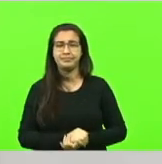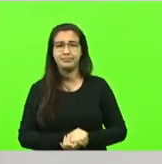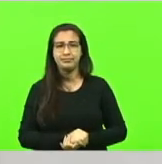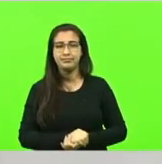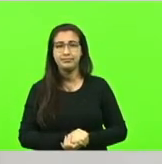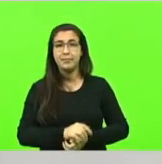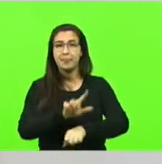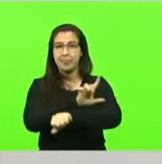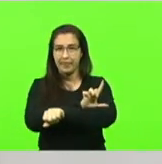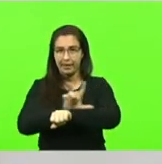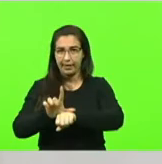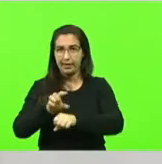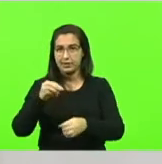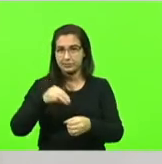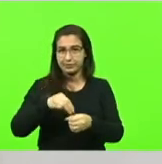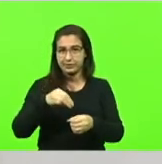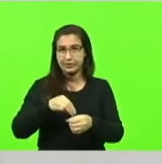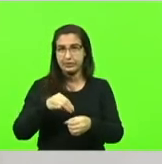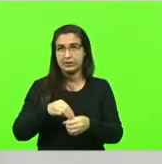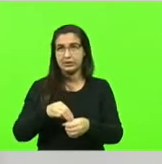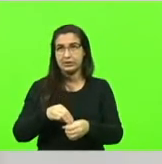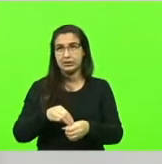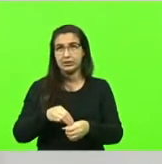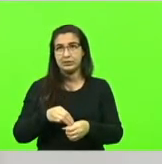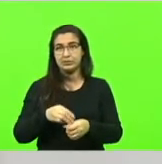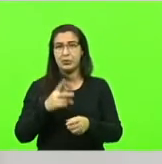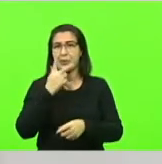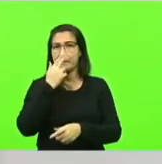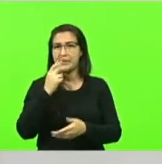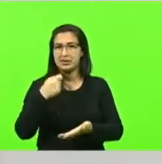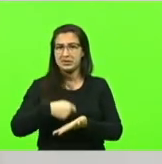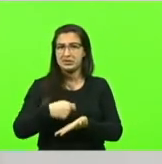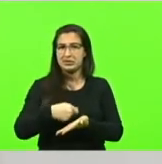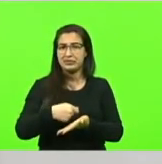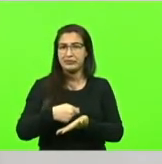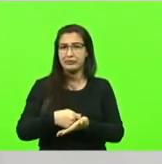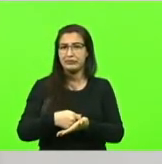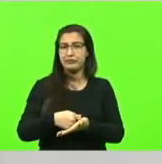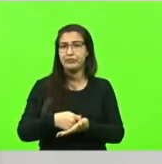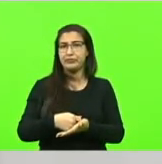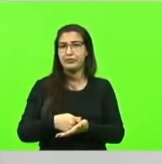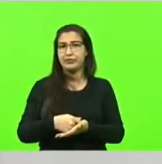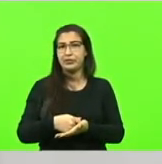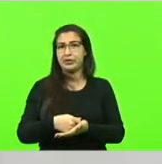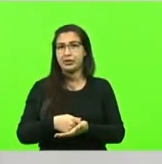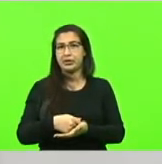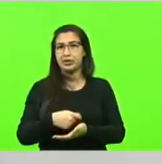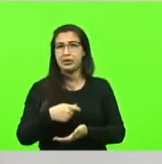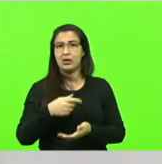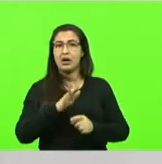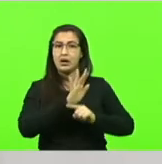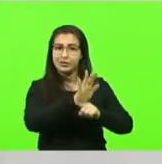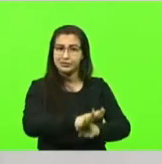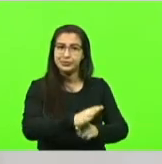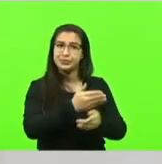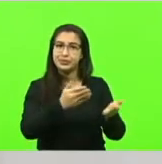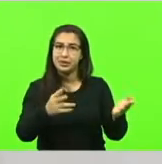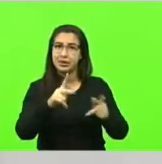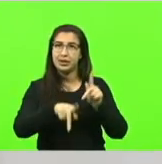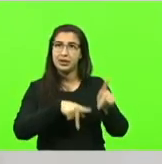Lages, é que quando fazem alguma coisa para a gente fica chateado, mas quando faz para o nosso povo, para a minha terra,